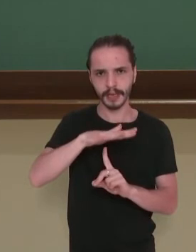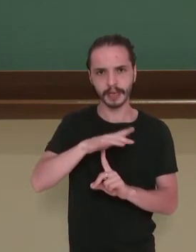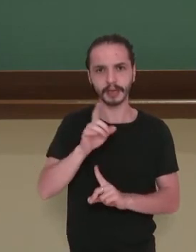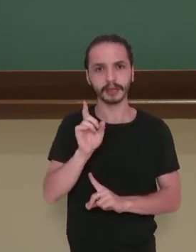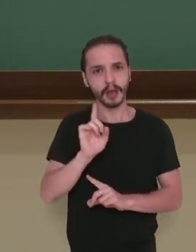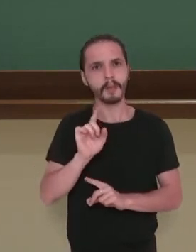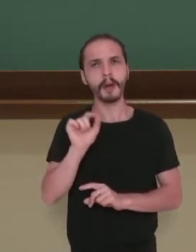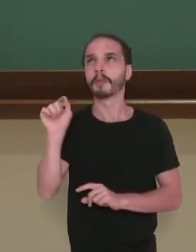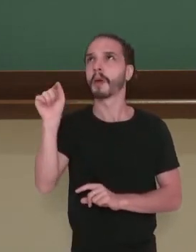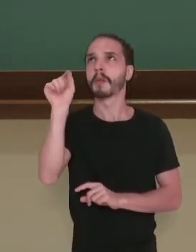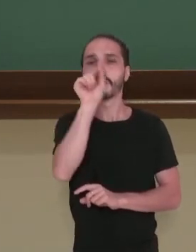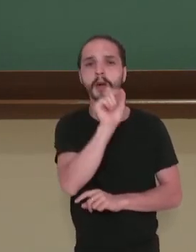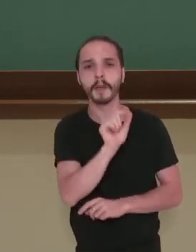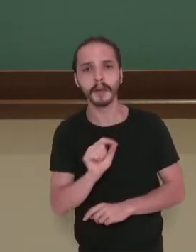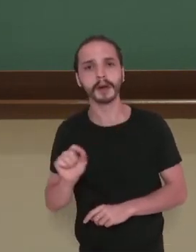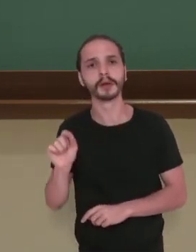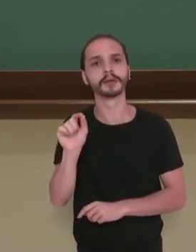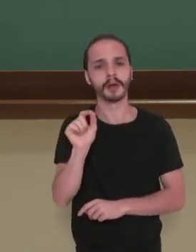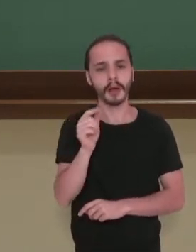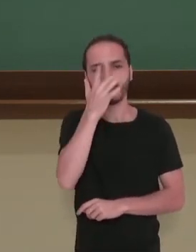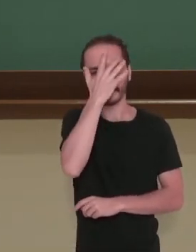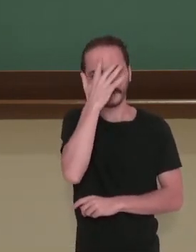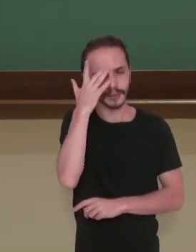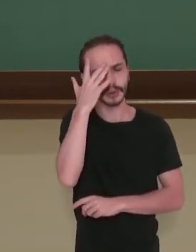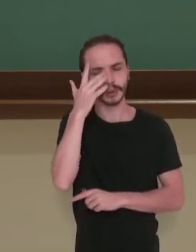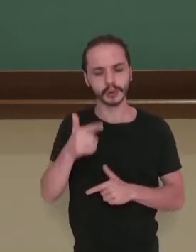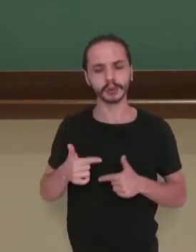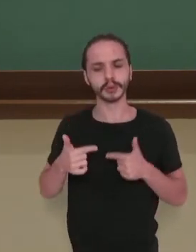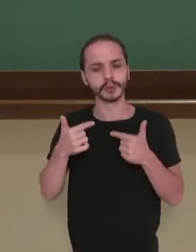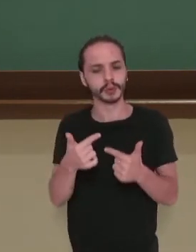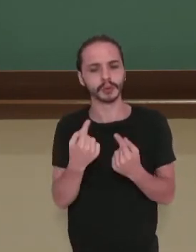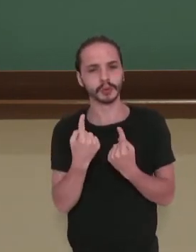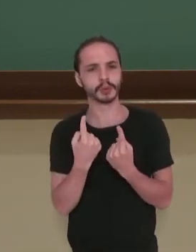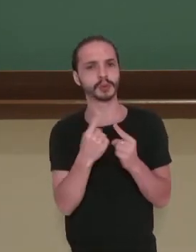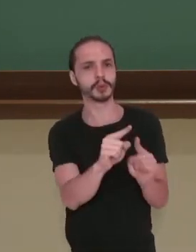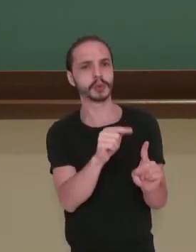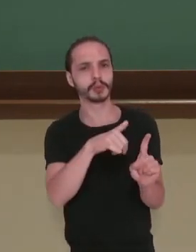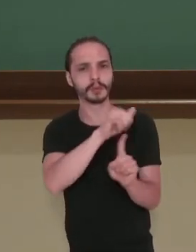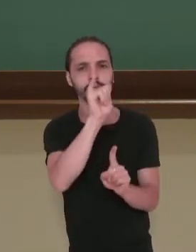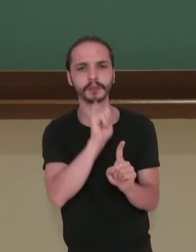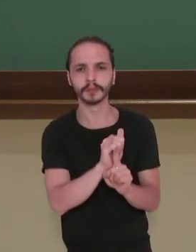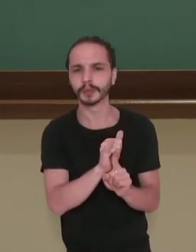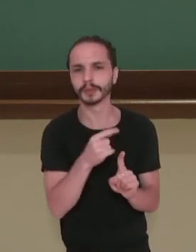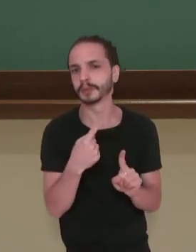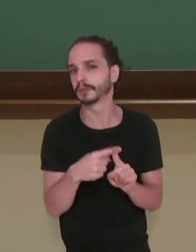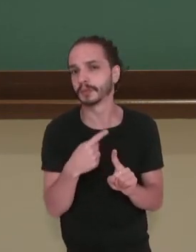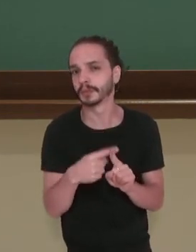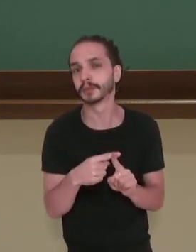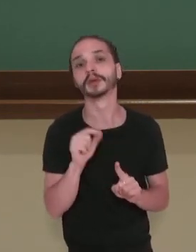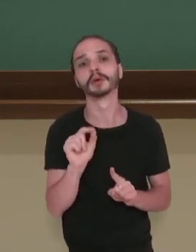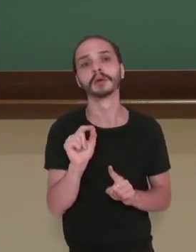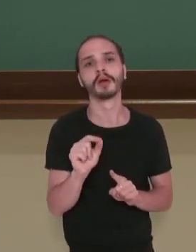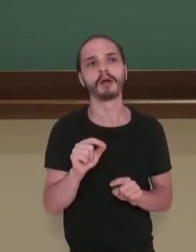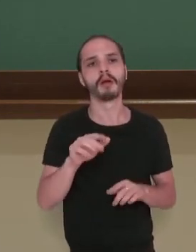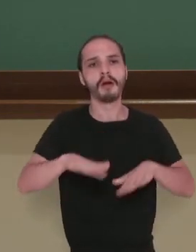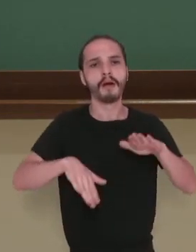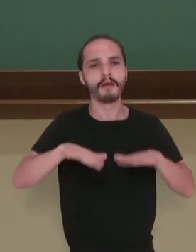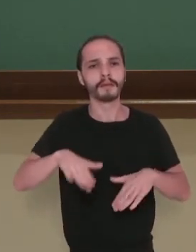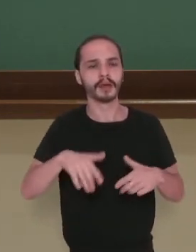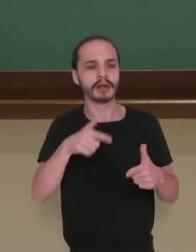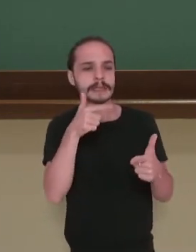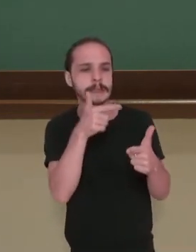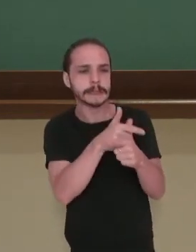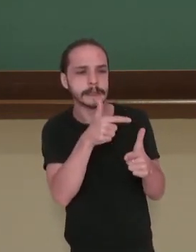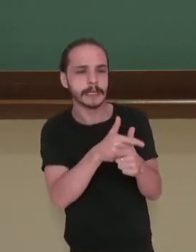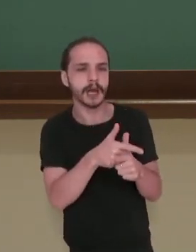mais e mais pessoas estão nessa luta contra o bullying. Por quê? Por vezes é uma intimidação no ônibus,